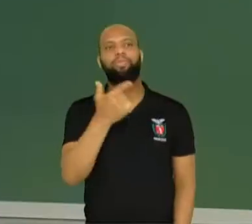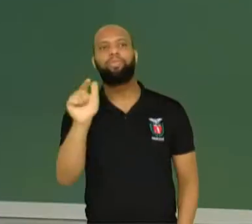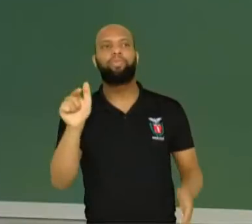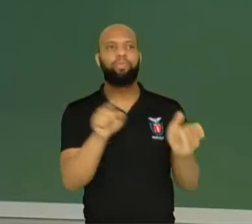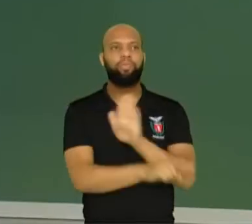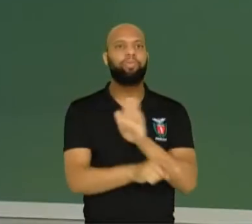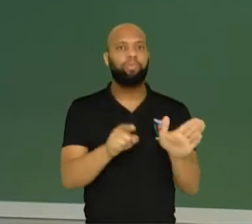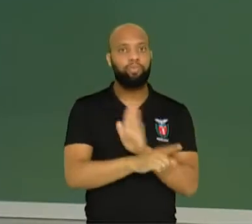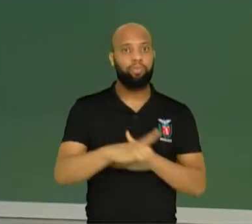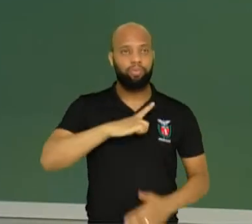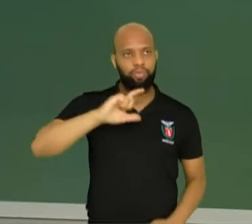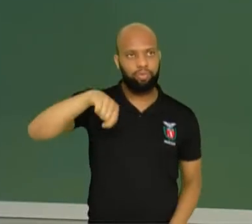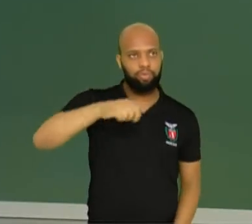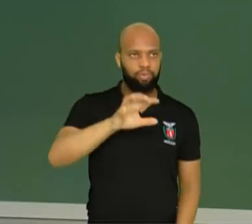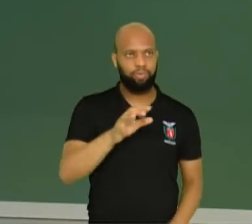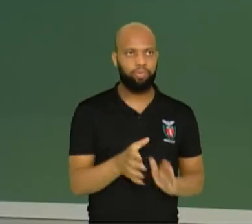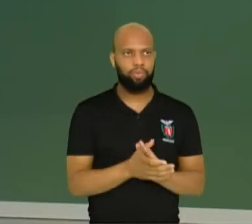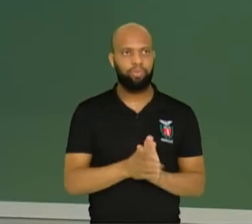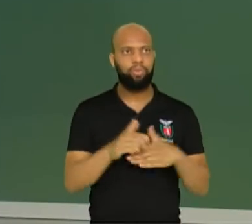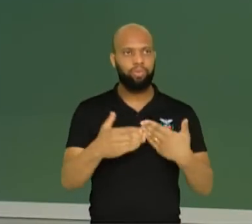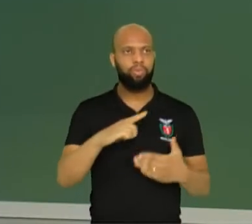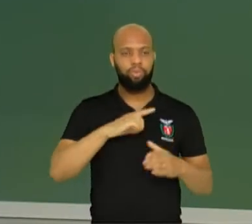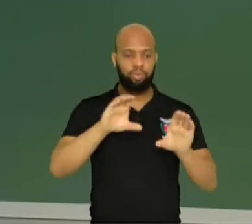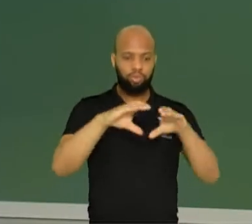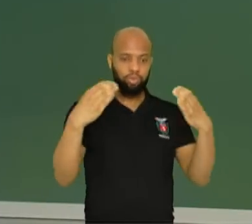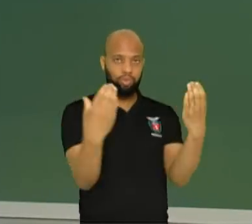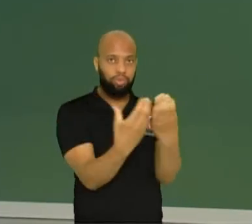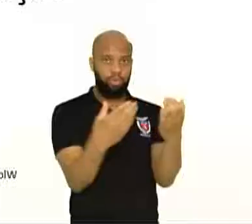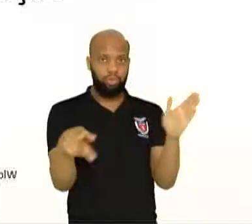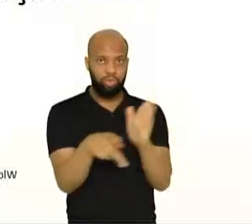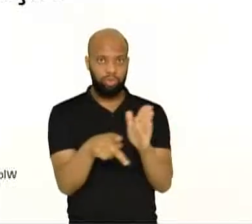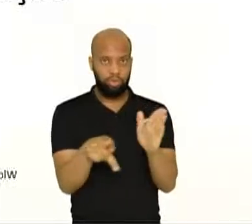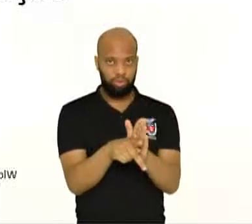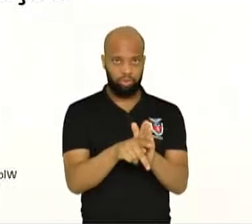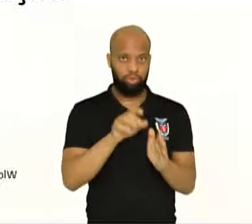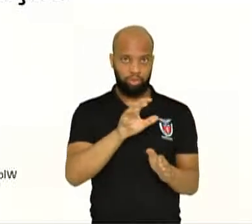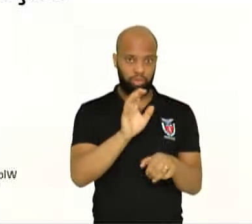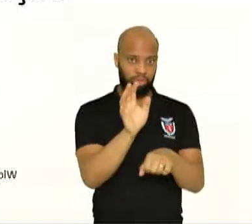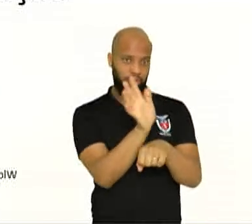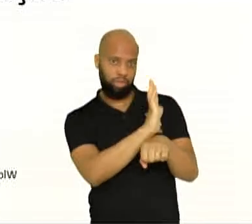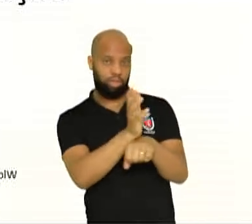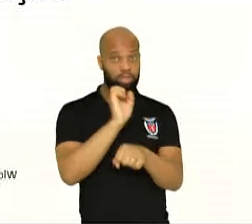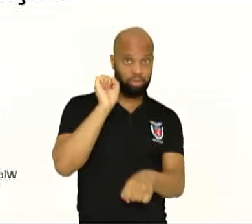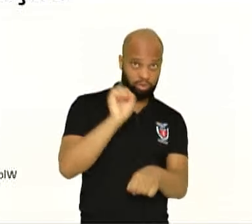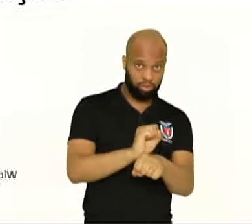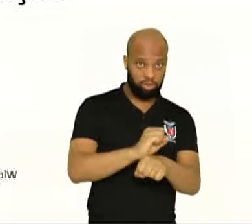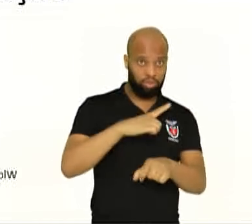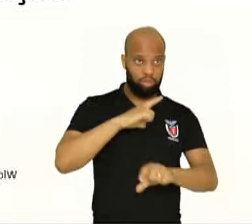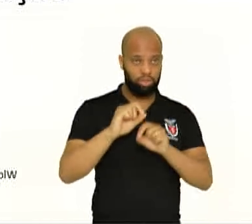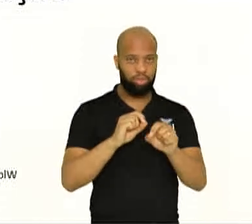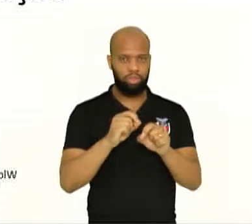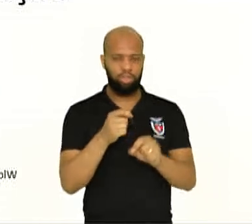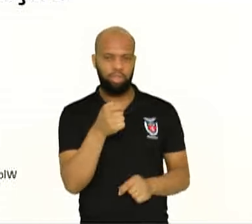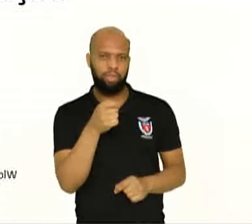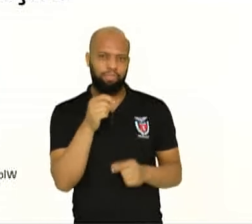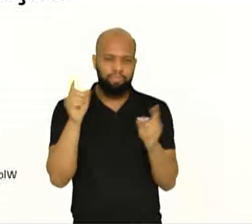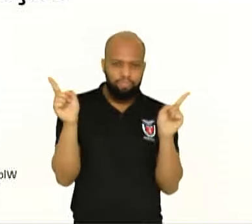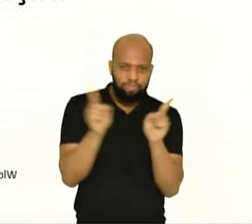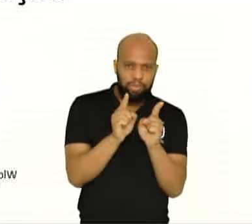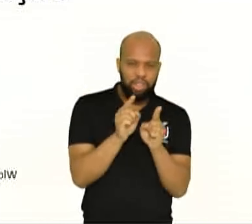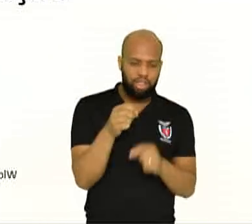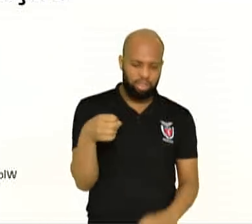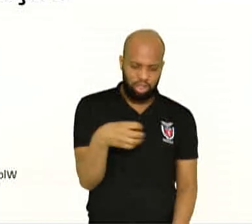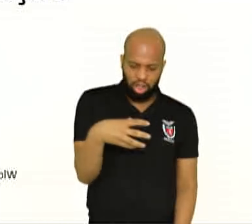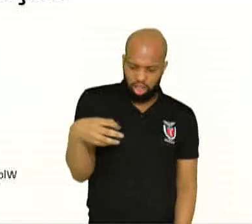um quiz sobre tudo isso que eu já falei. Uma colônia de pólipos forma por brotamento pequenas medusas. Essas